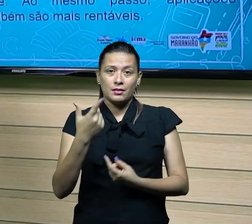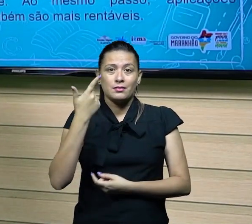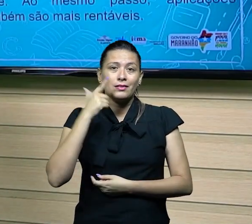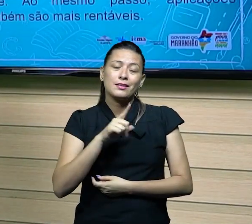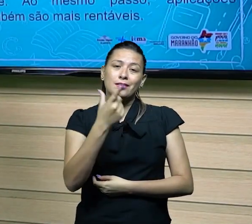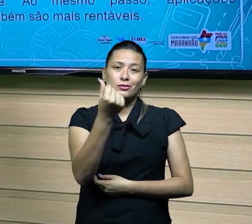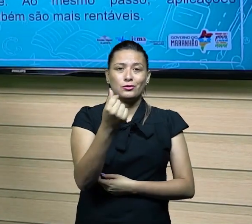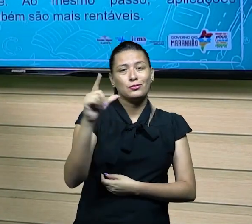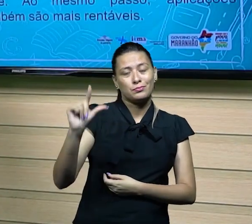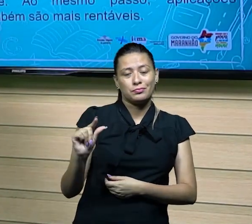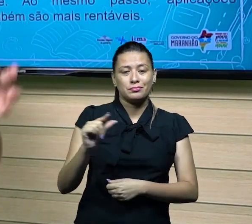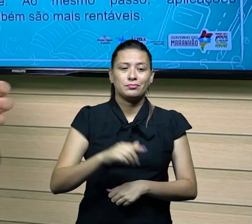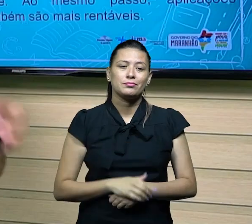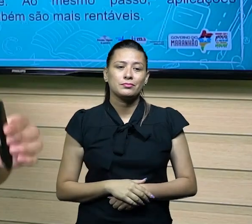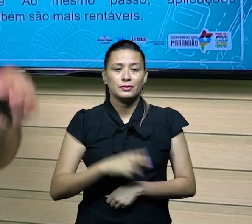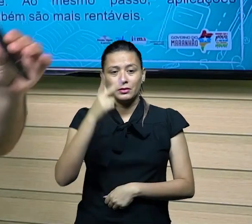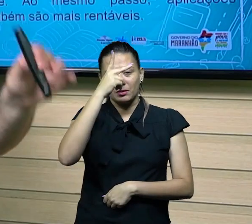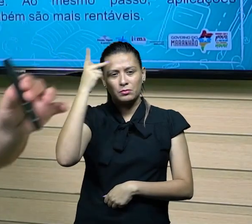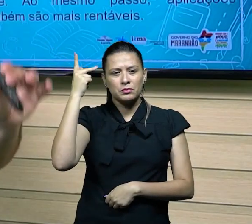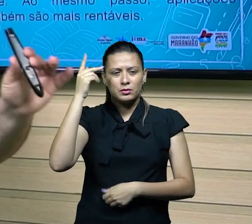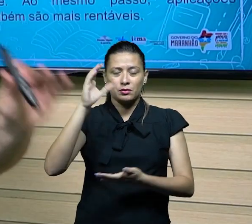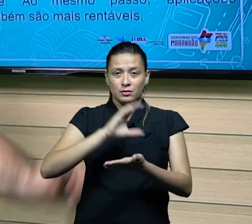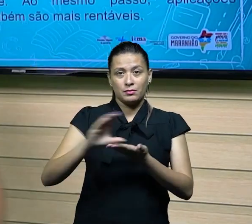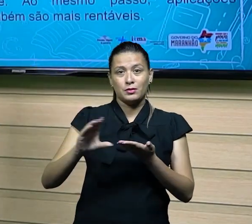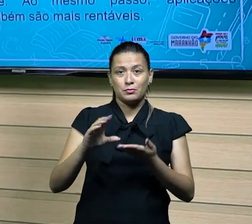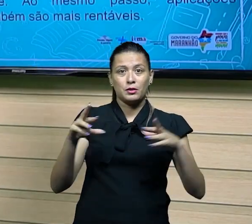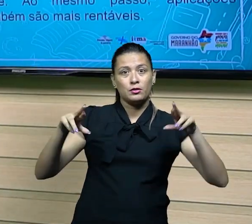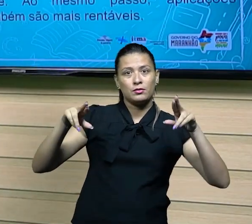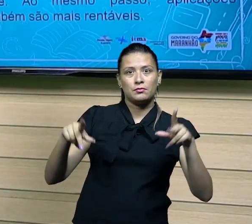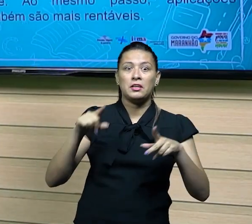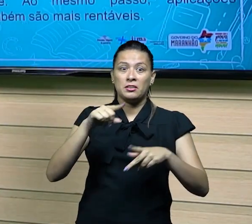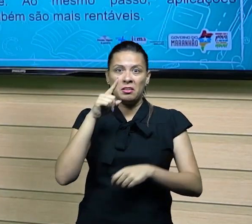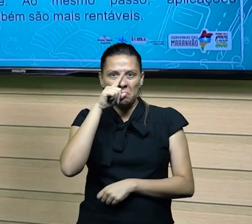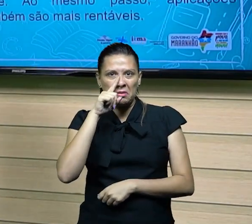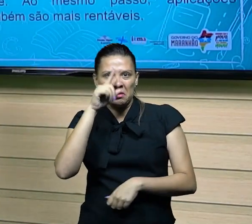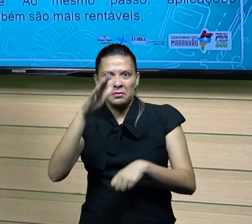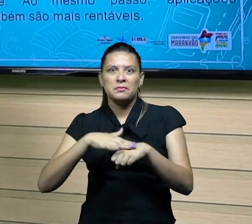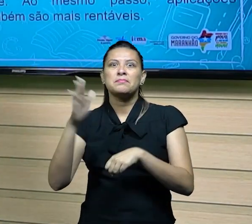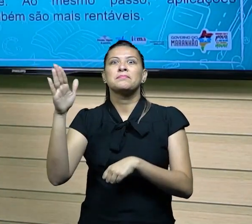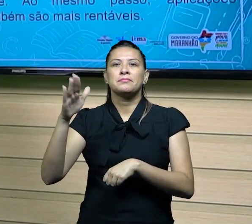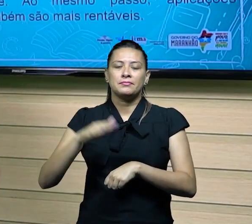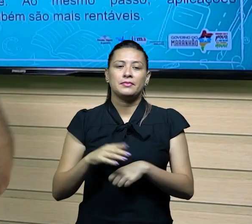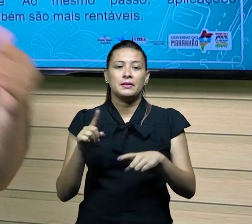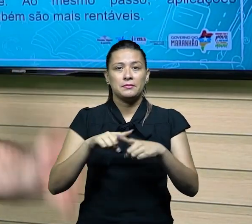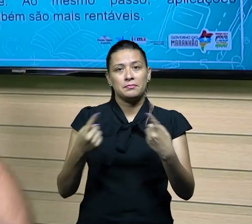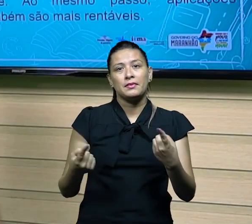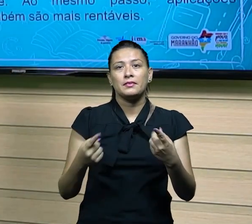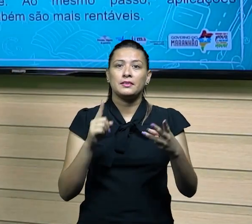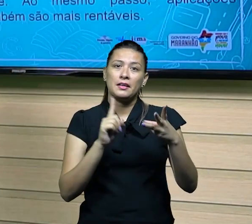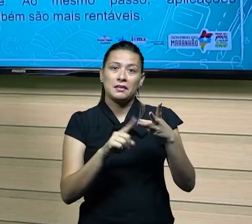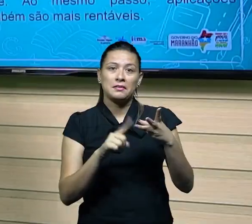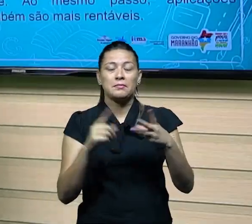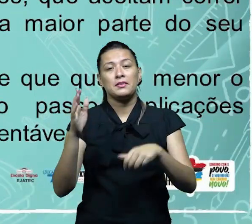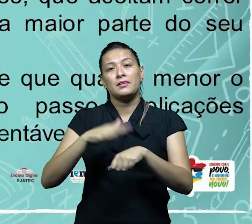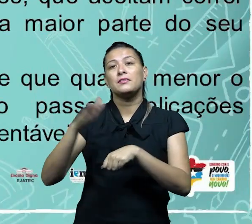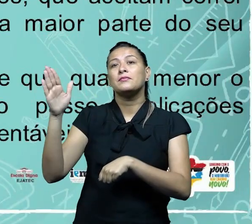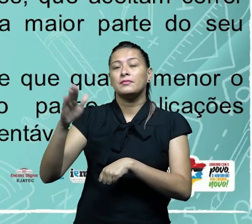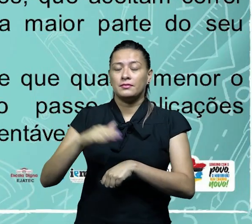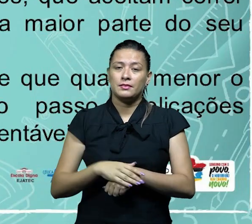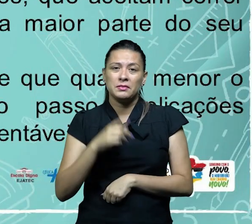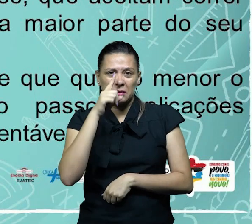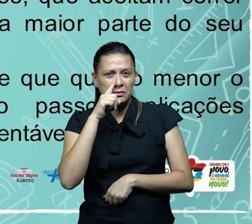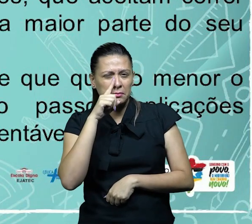sendo maior, porque estão se arriscando, o investimento deles de maneira mais aprofundada, tá?